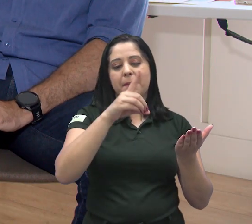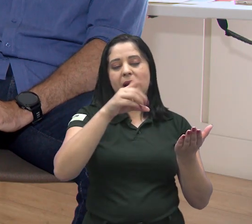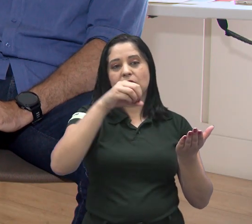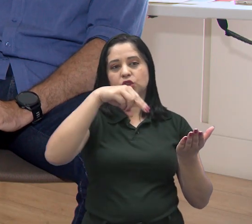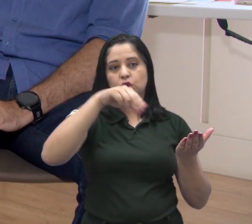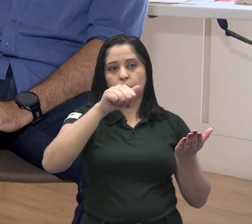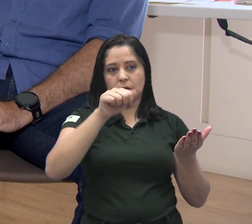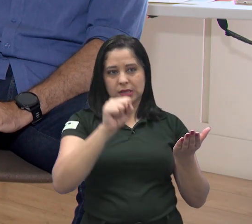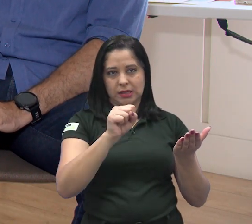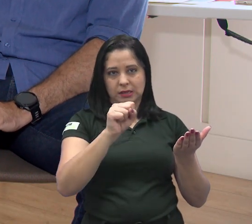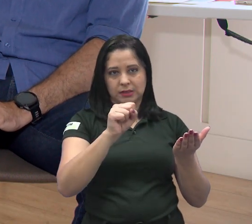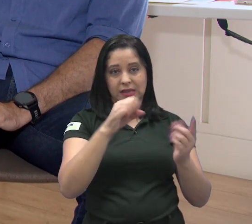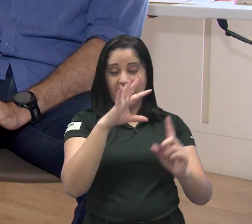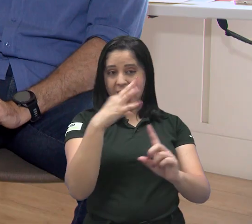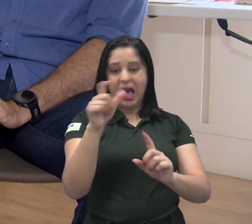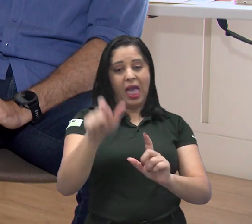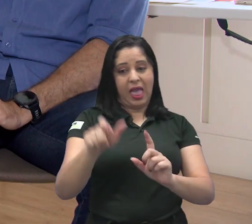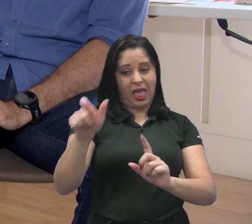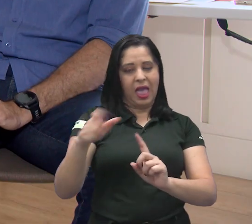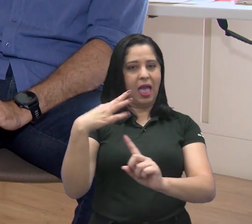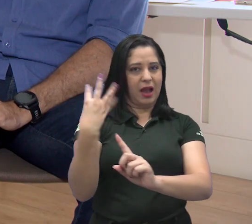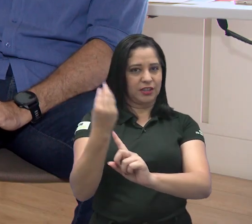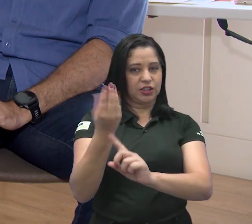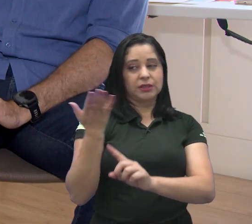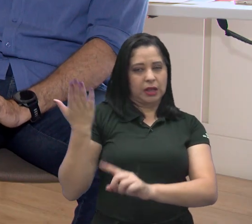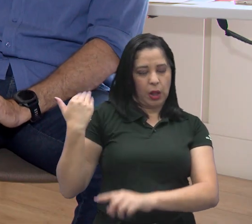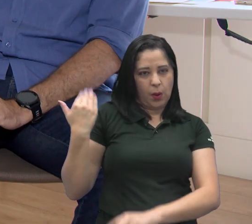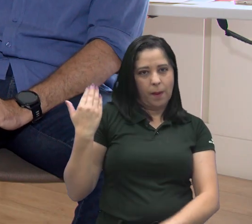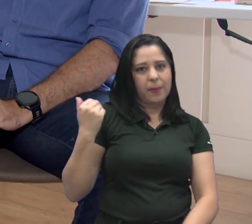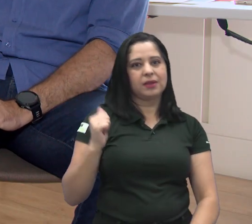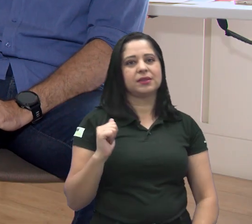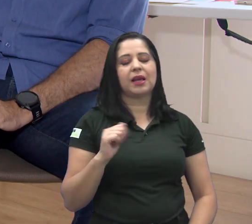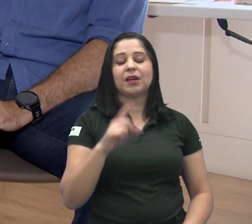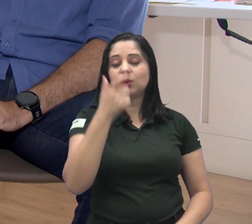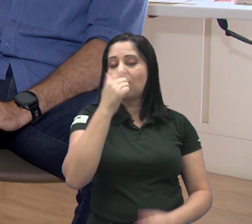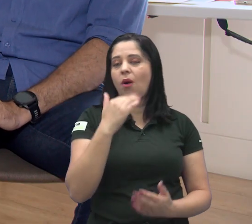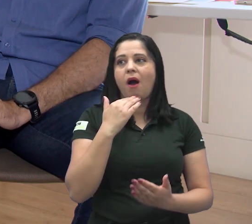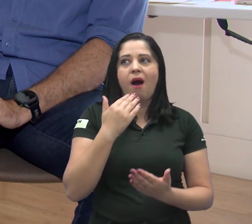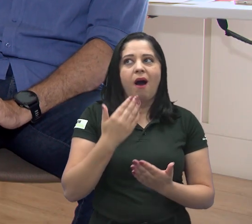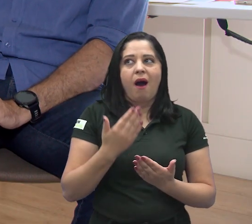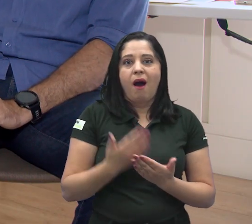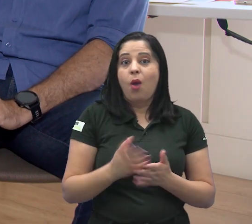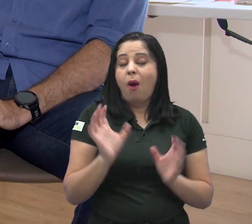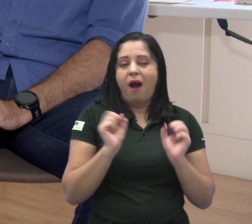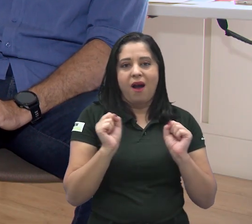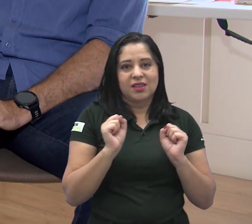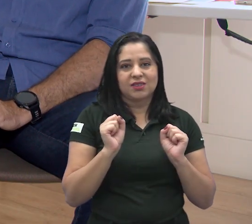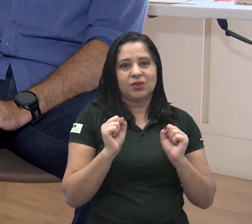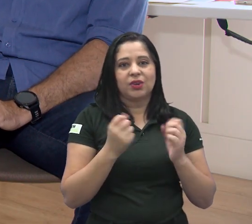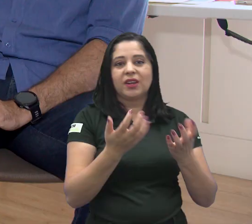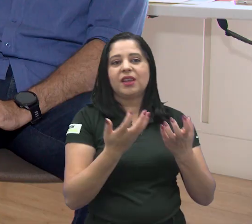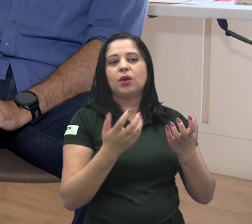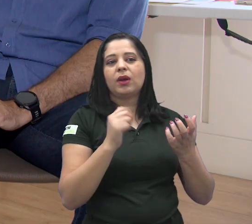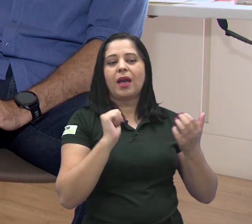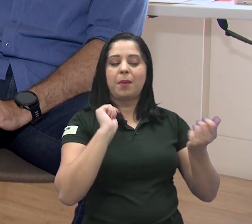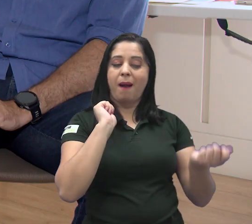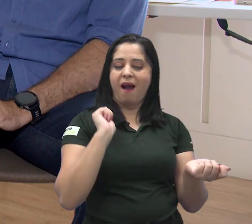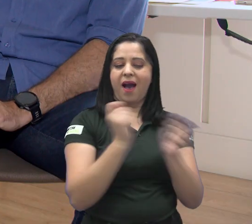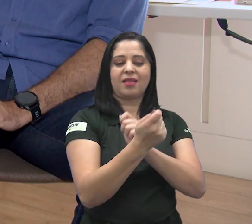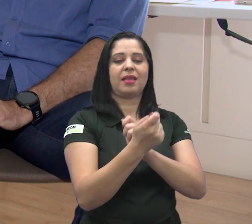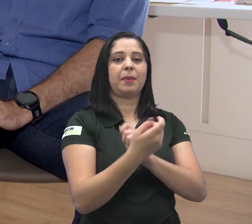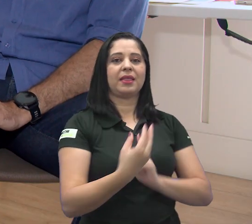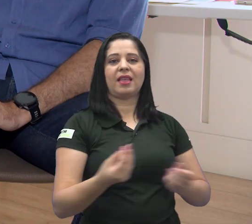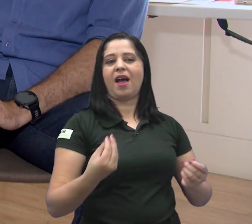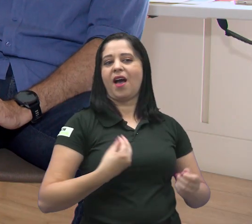do Renascimento, que a Florença é muito isso, né? E é o que me fascina. E transpor para a nossa realidade de